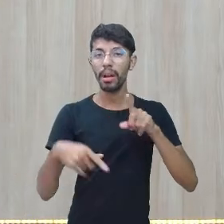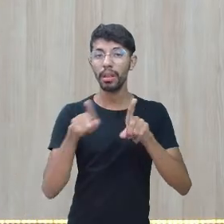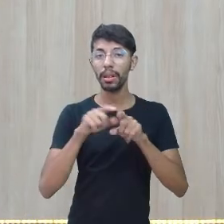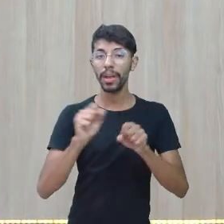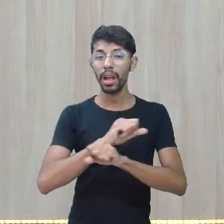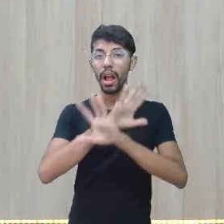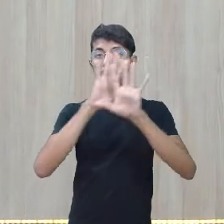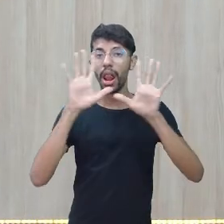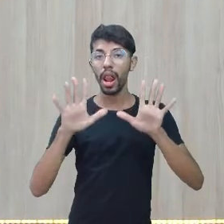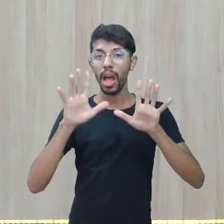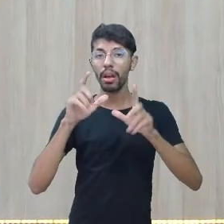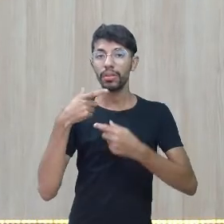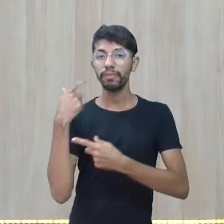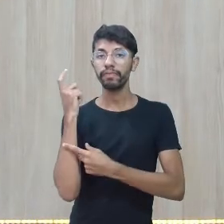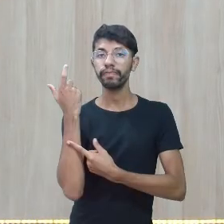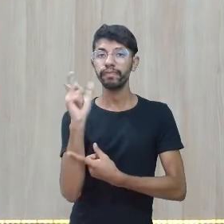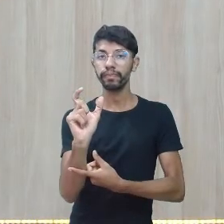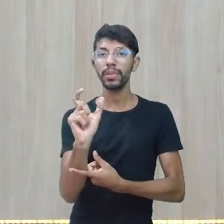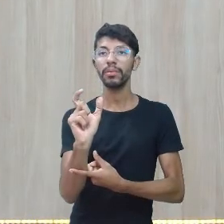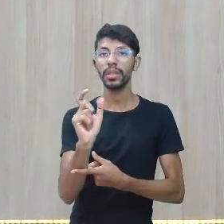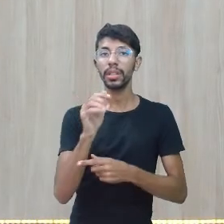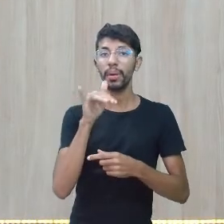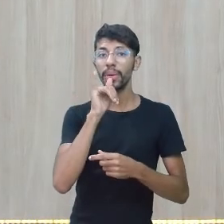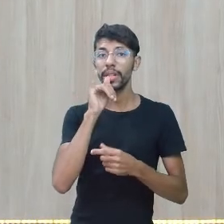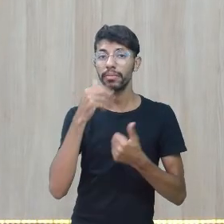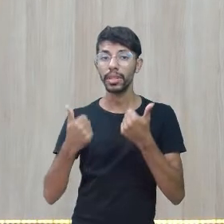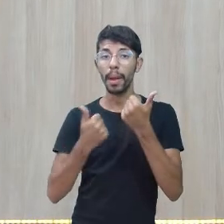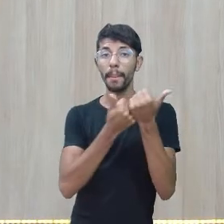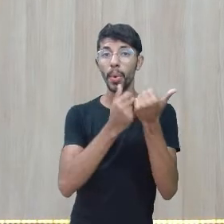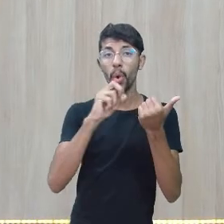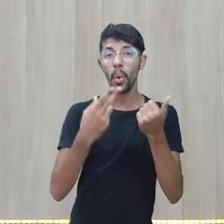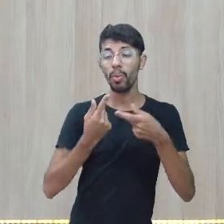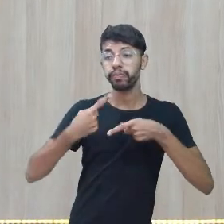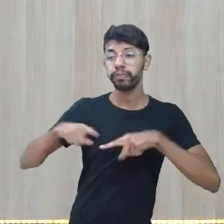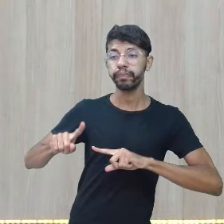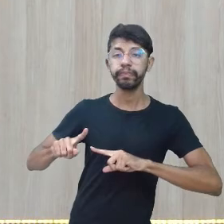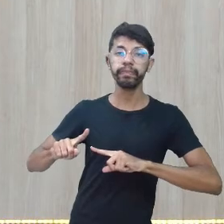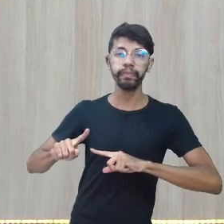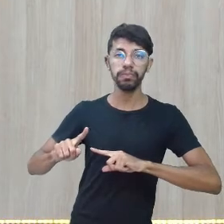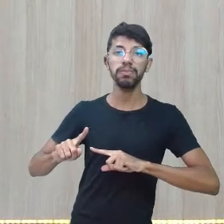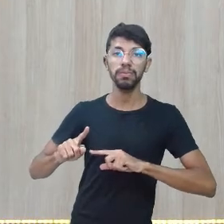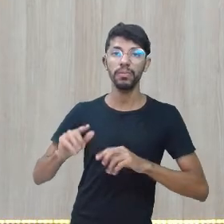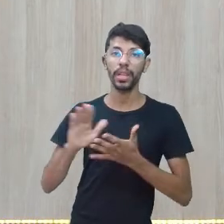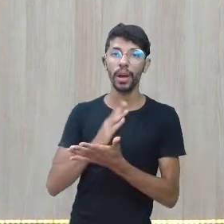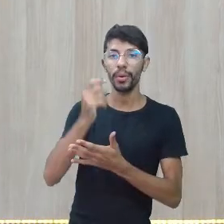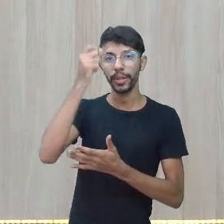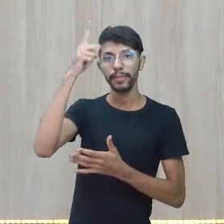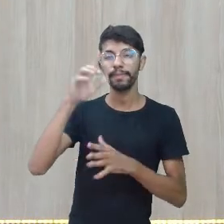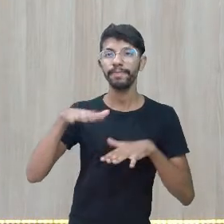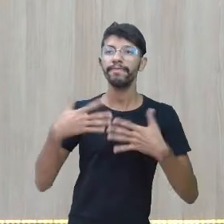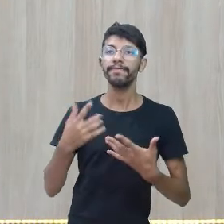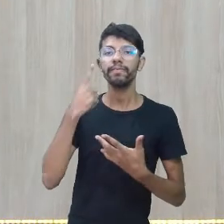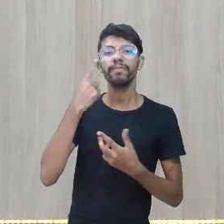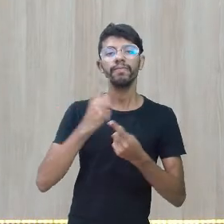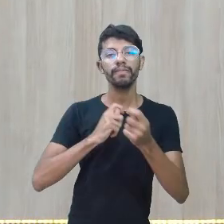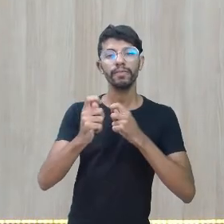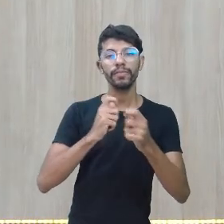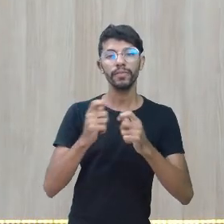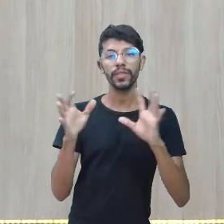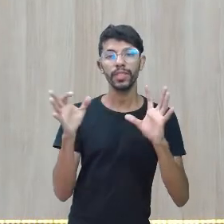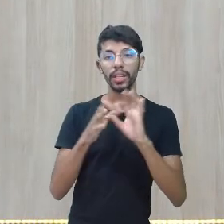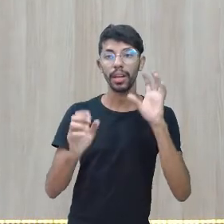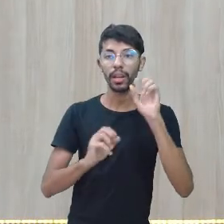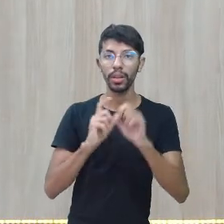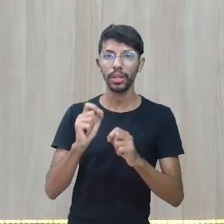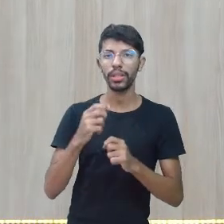argumentar a favor ou contra de alguma ideia. Então, a entrevista ela se baseia basicamente nessa conversa entre duas ou